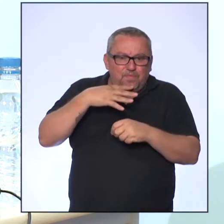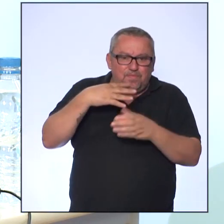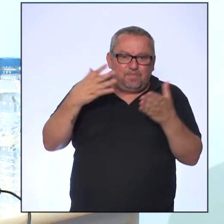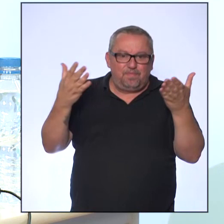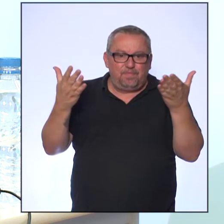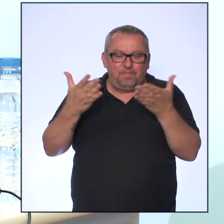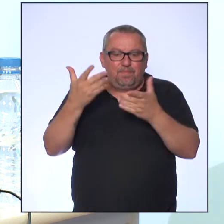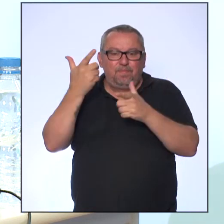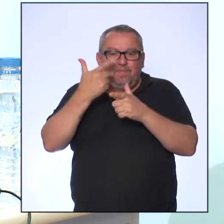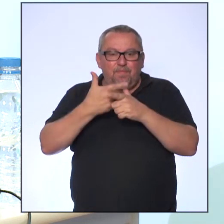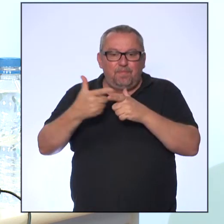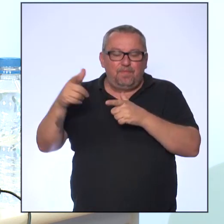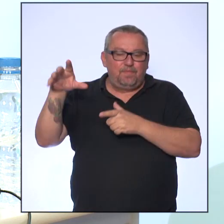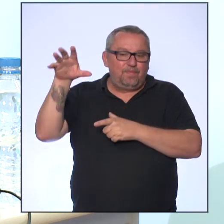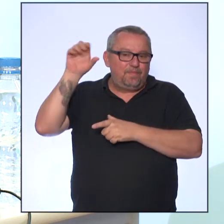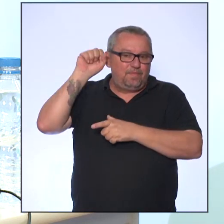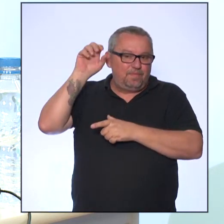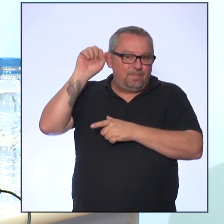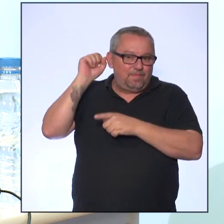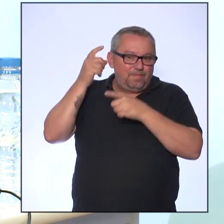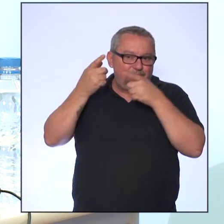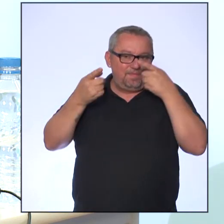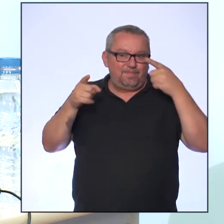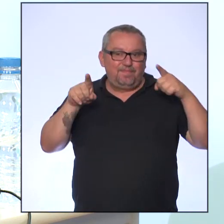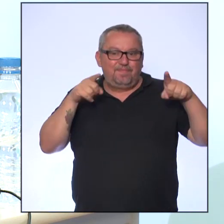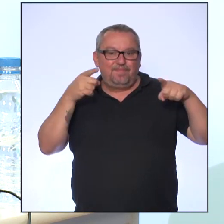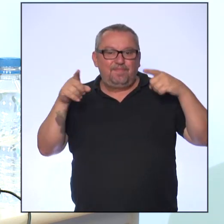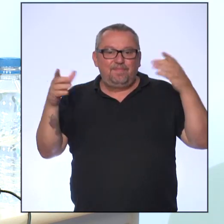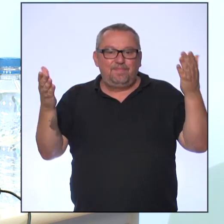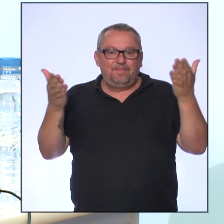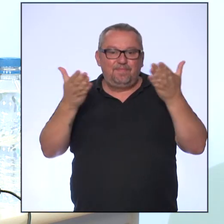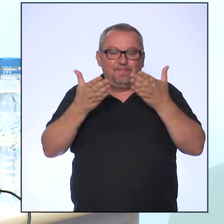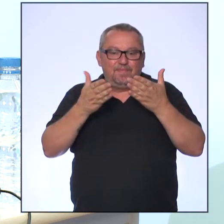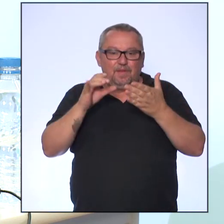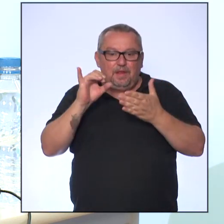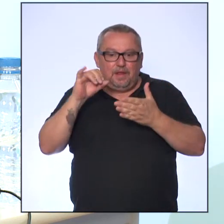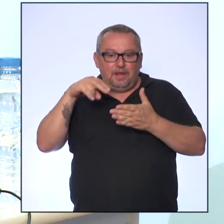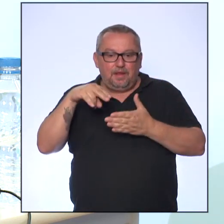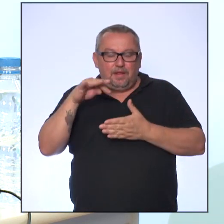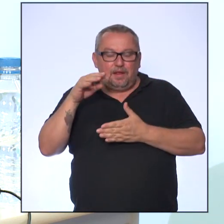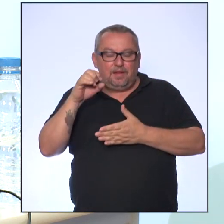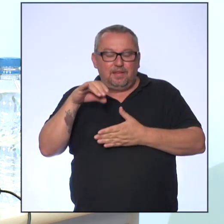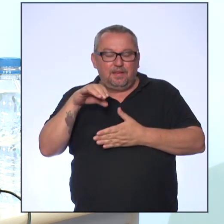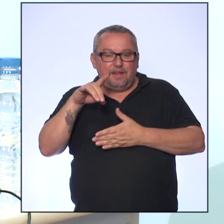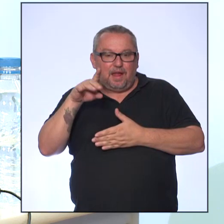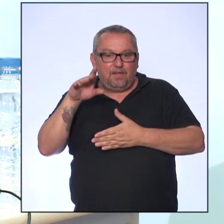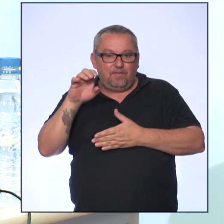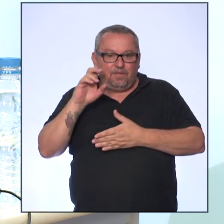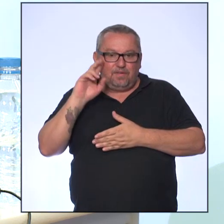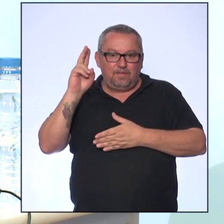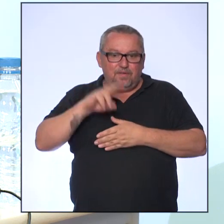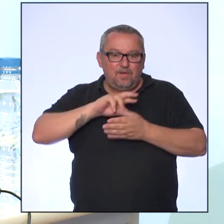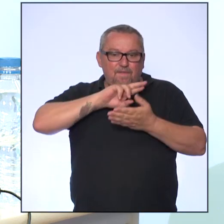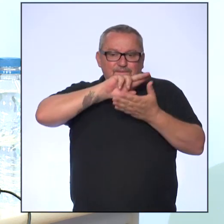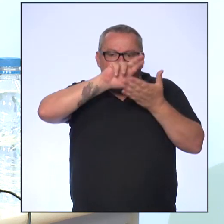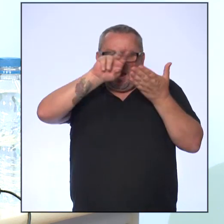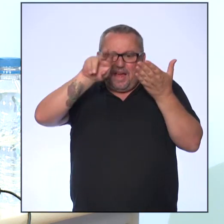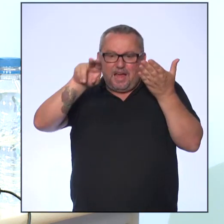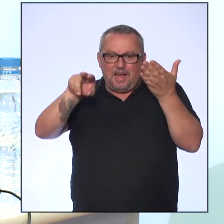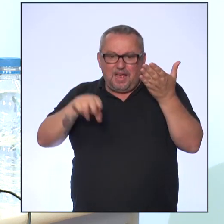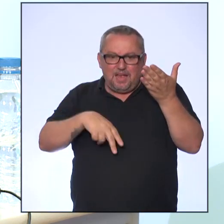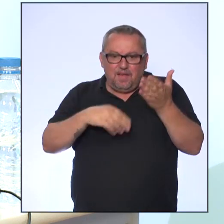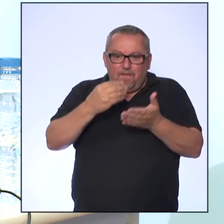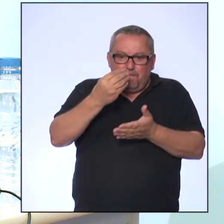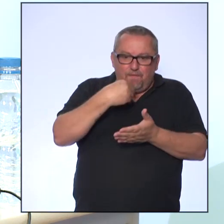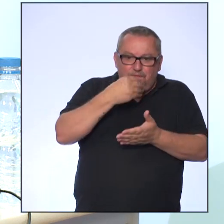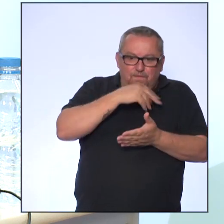de audição musical. Então, agora a gente vai passar para intensidade. A gente vai ouvir uma variação do fraco